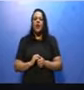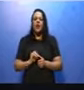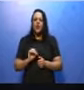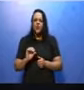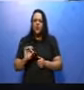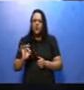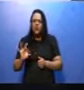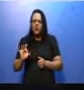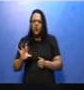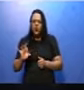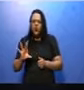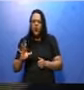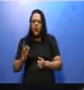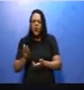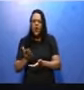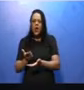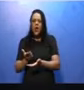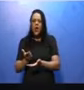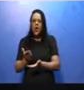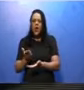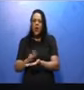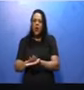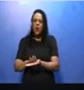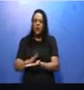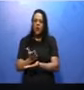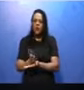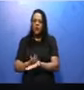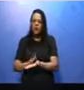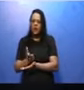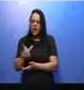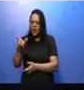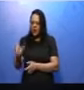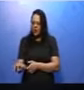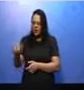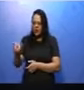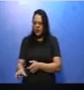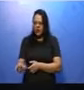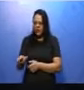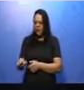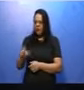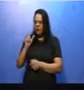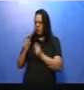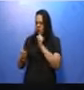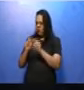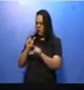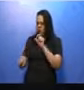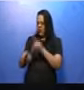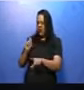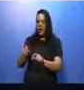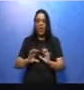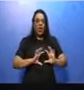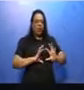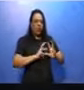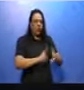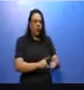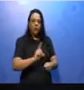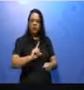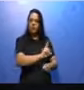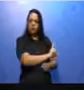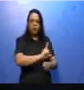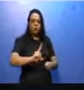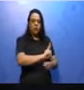parte, restritiva. Os artistas que declararam seu voto foram